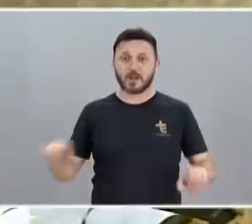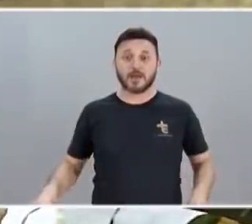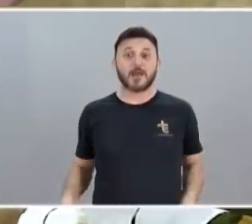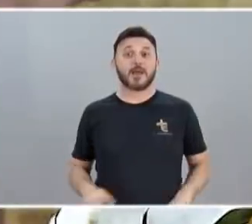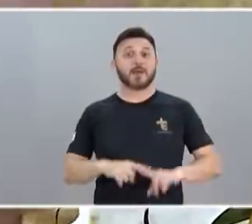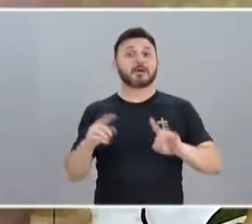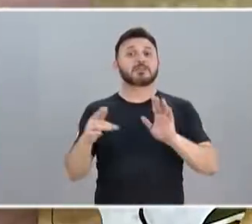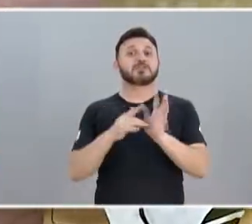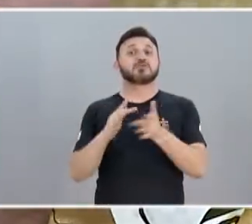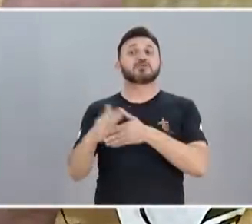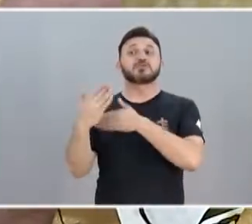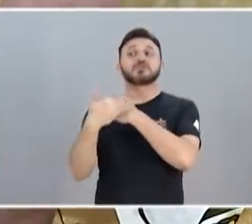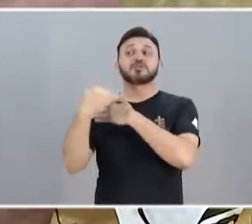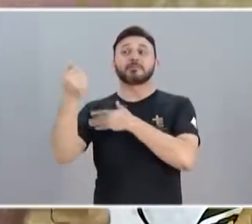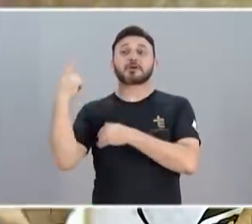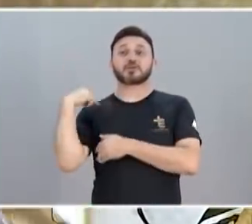dEle.